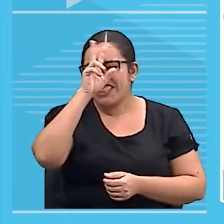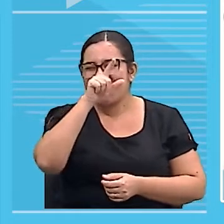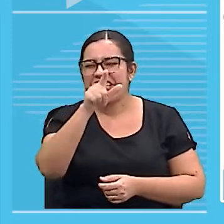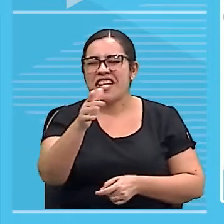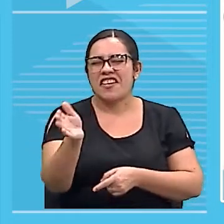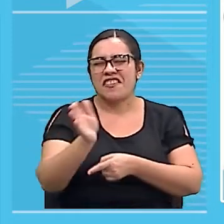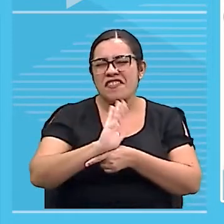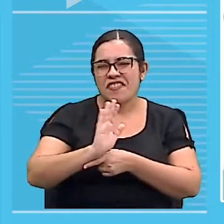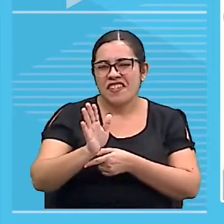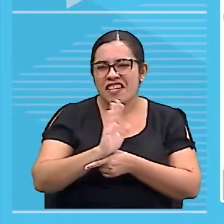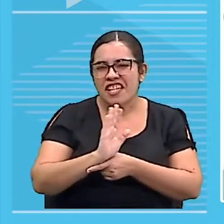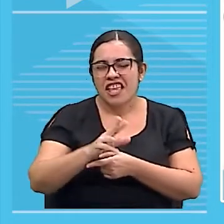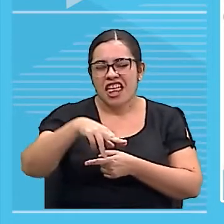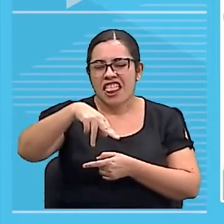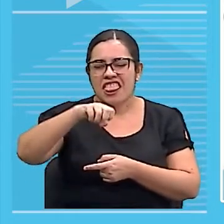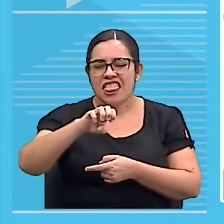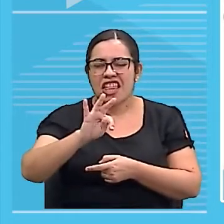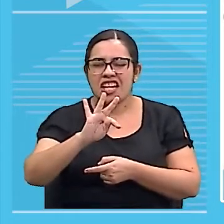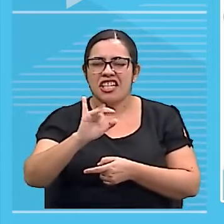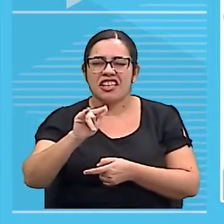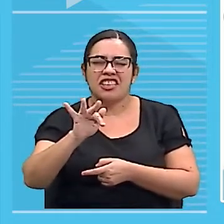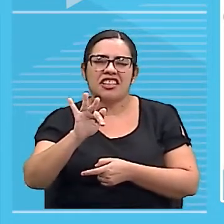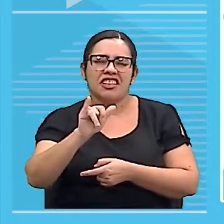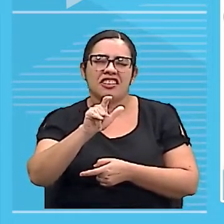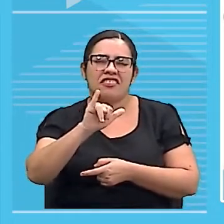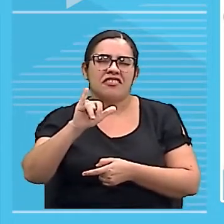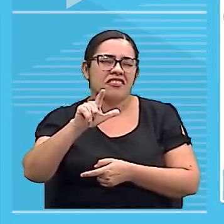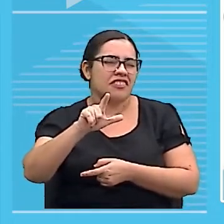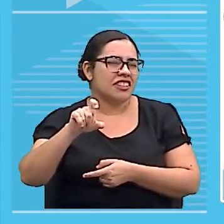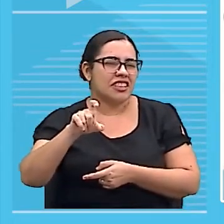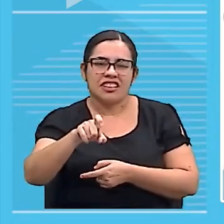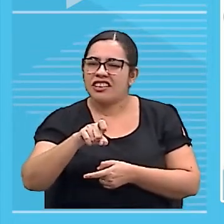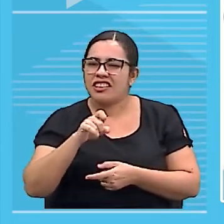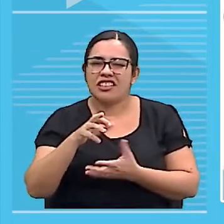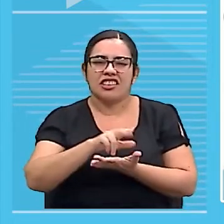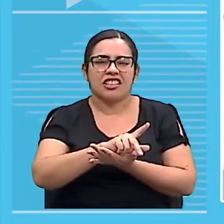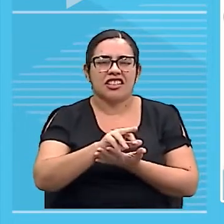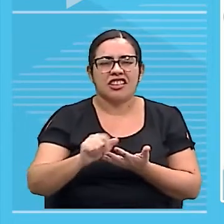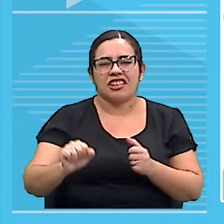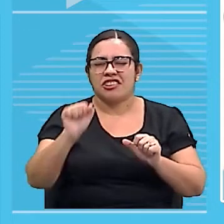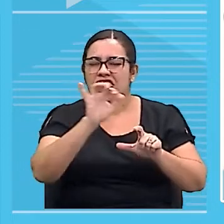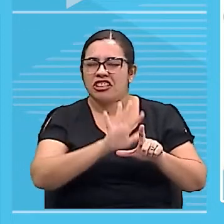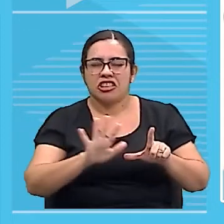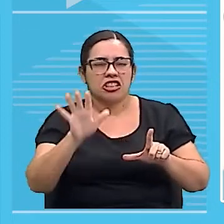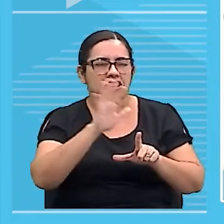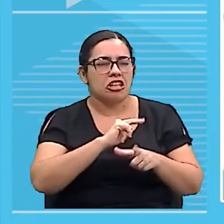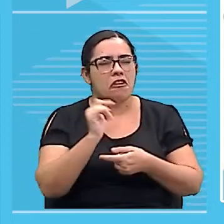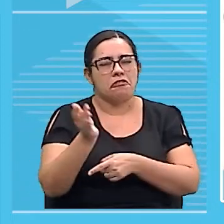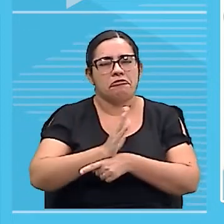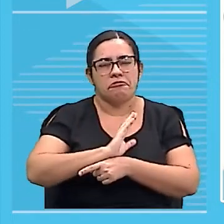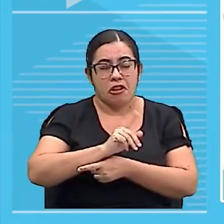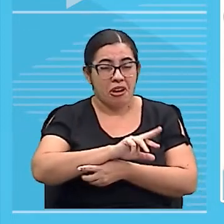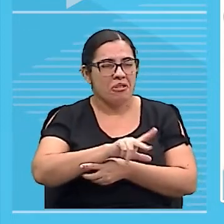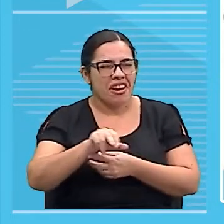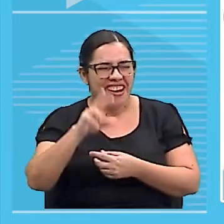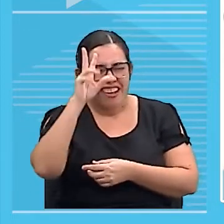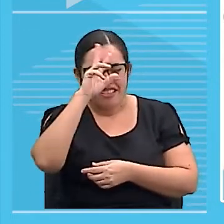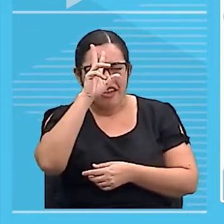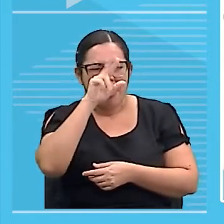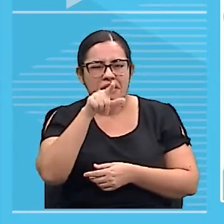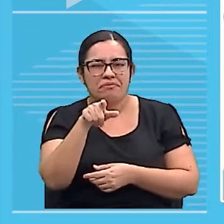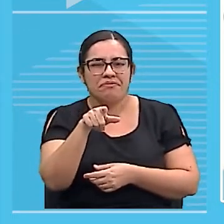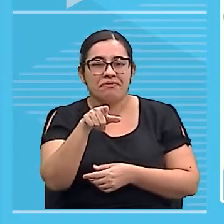assistir lá na Netflix lá na Disney Plus lá nos extremos né Pois